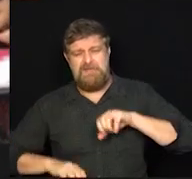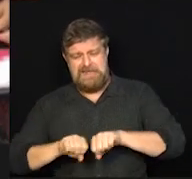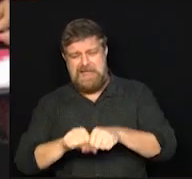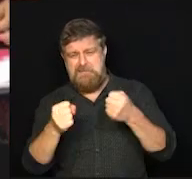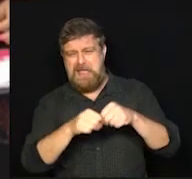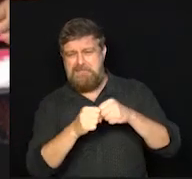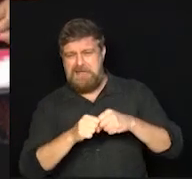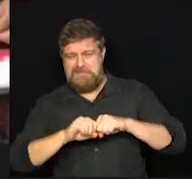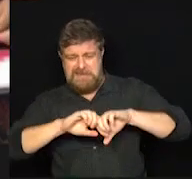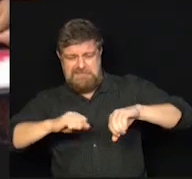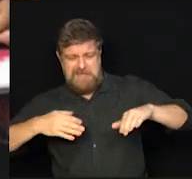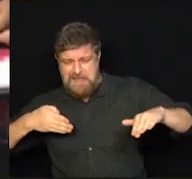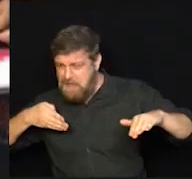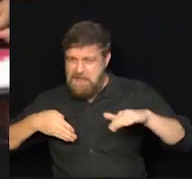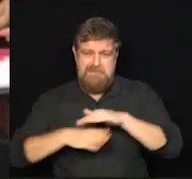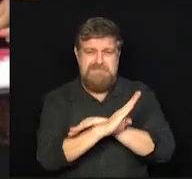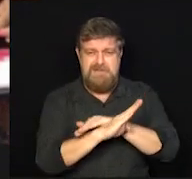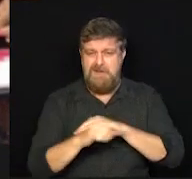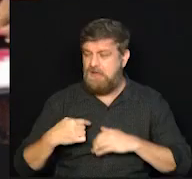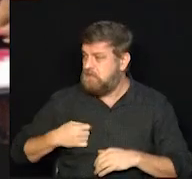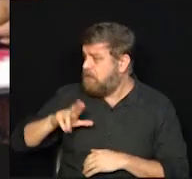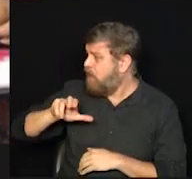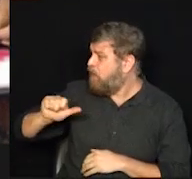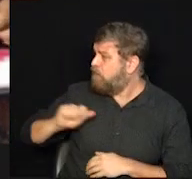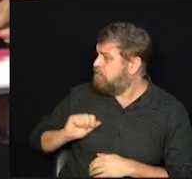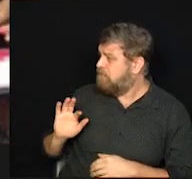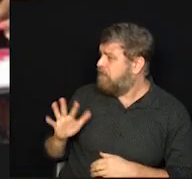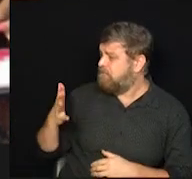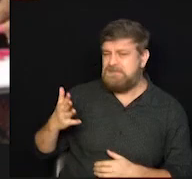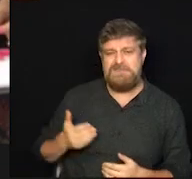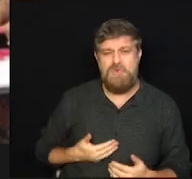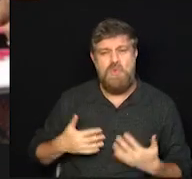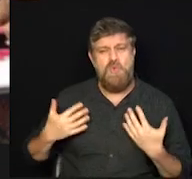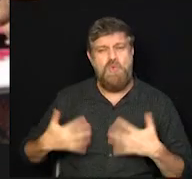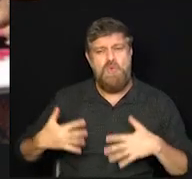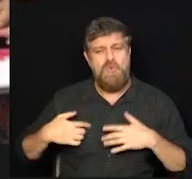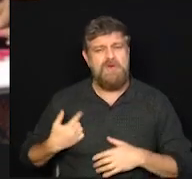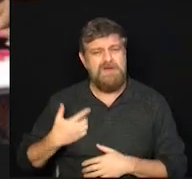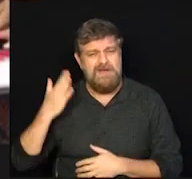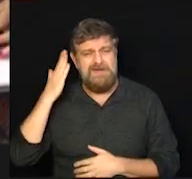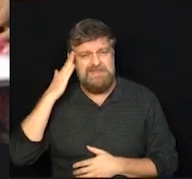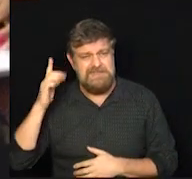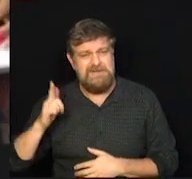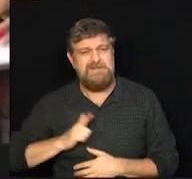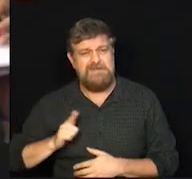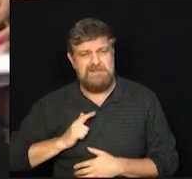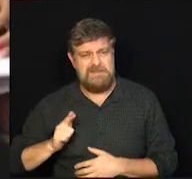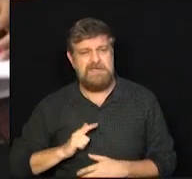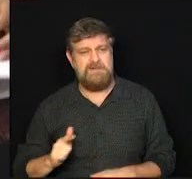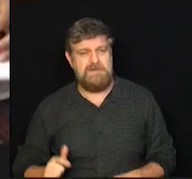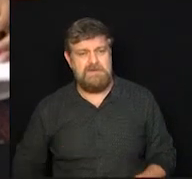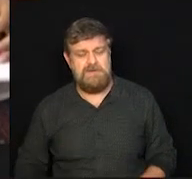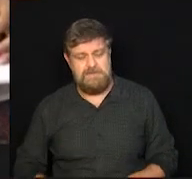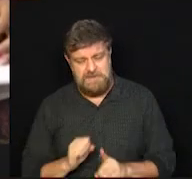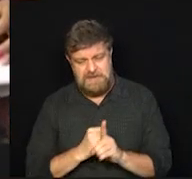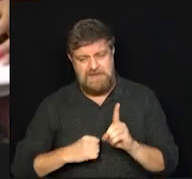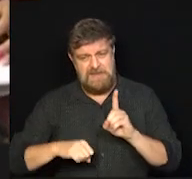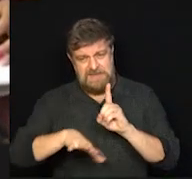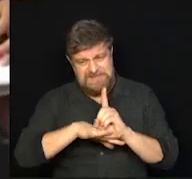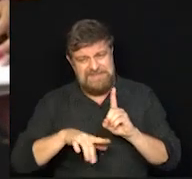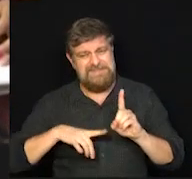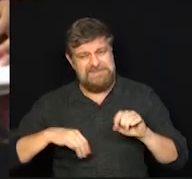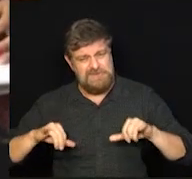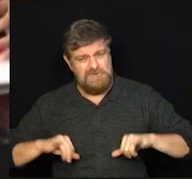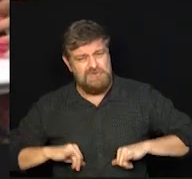e um presente nunca vi a titular que a gente sabe das mulher habilidades que a sociedade tem